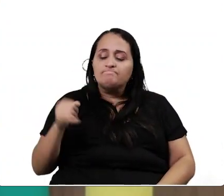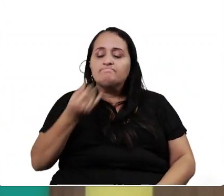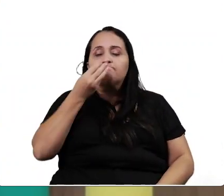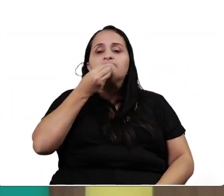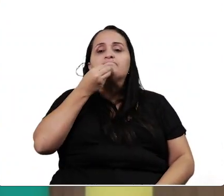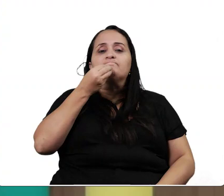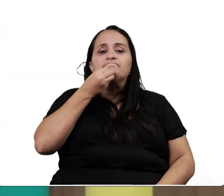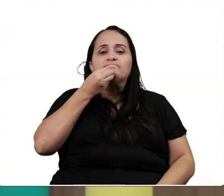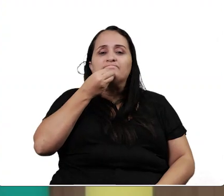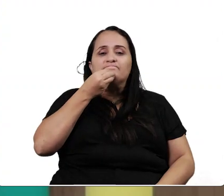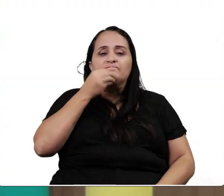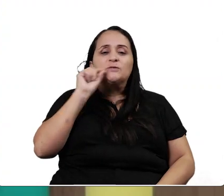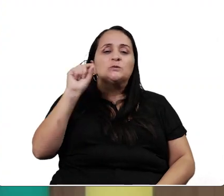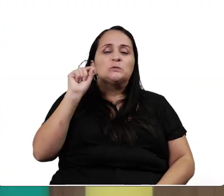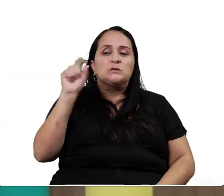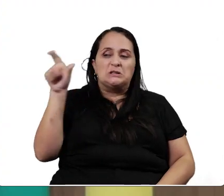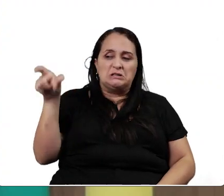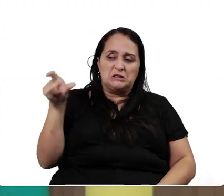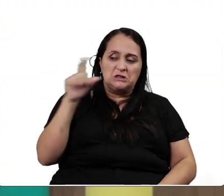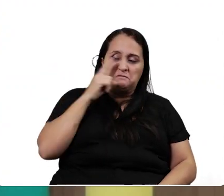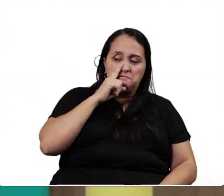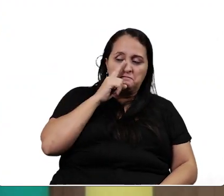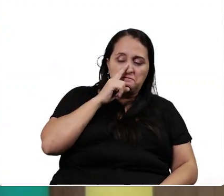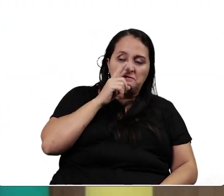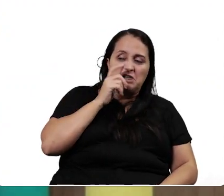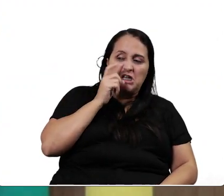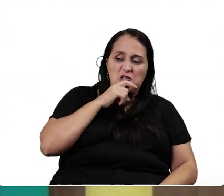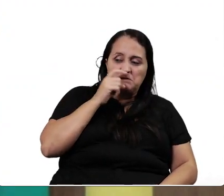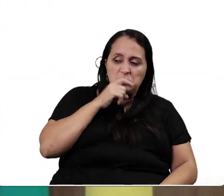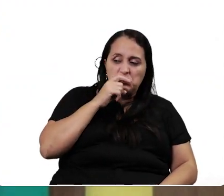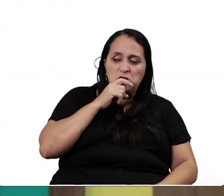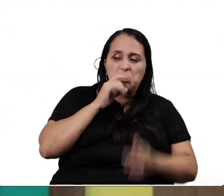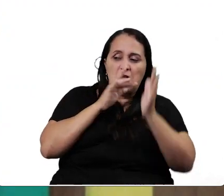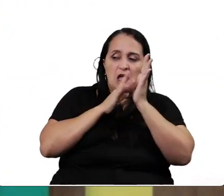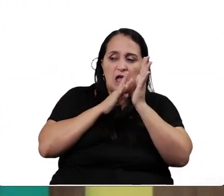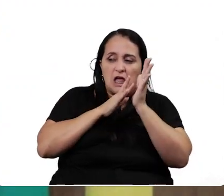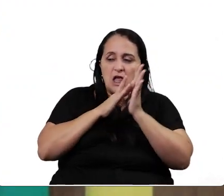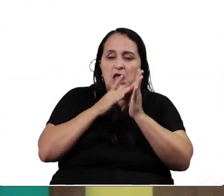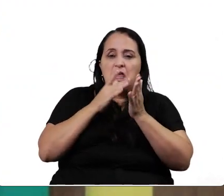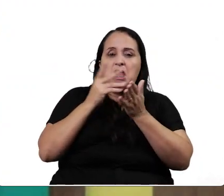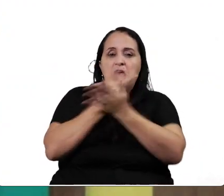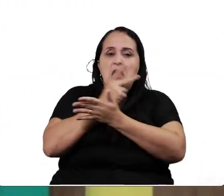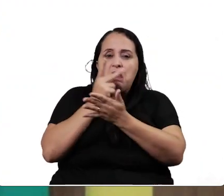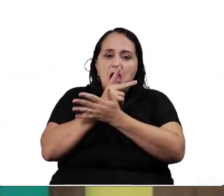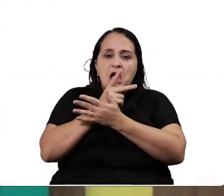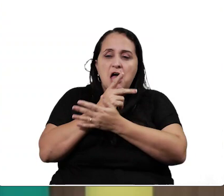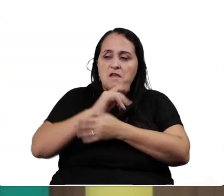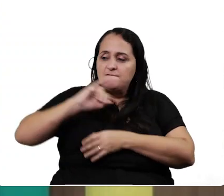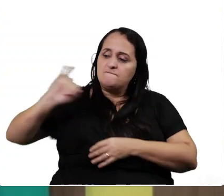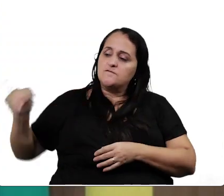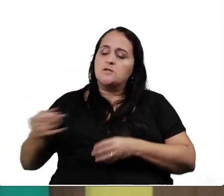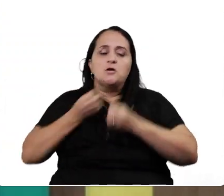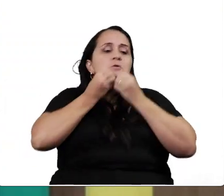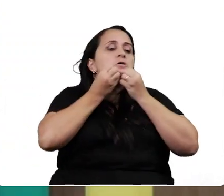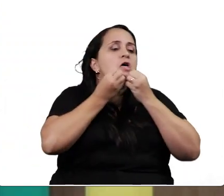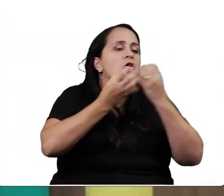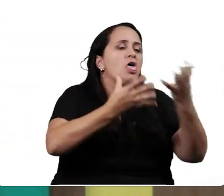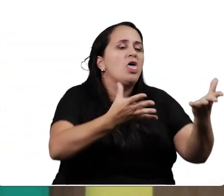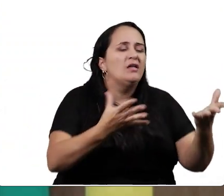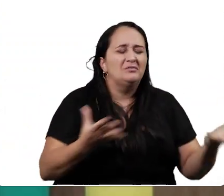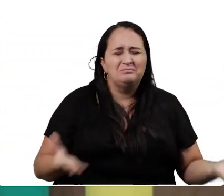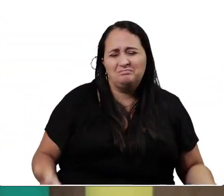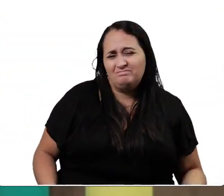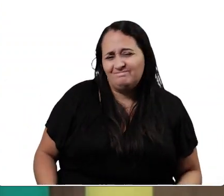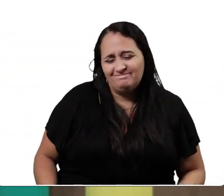a falha do nosso oponente, né, do nosso rival, aproveitar uma falha dele, a escorregada